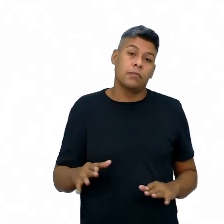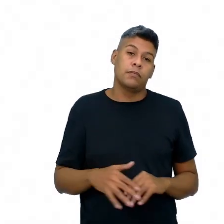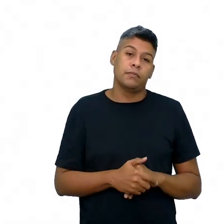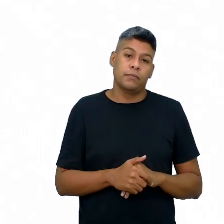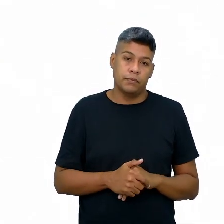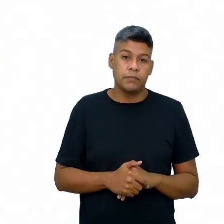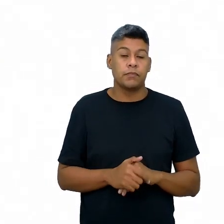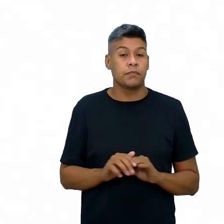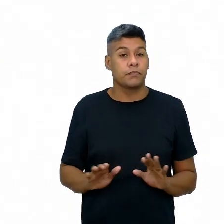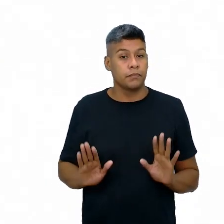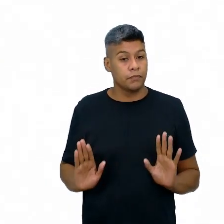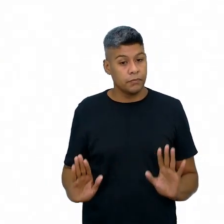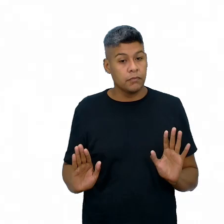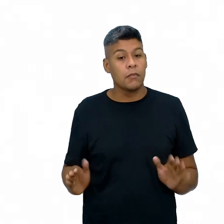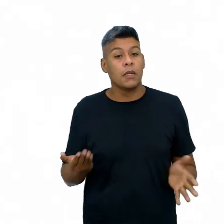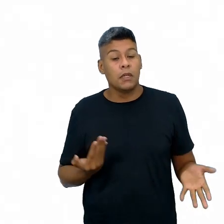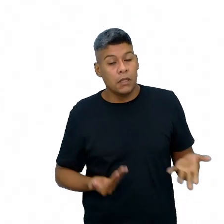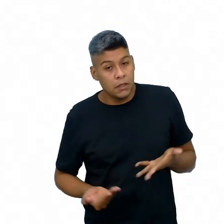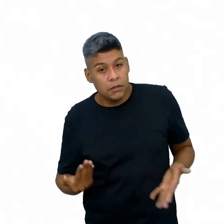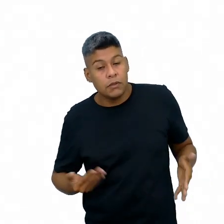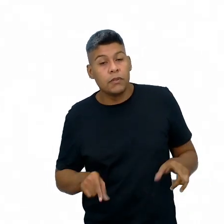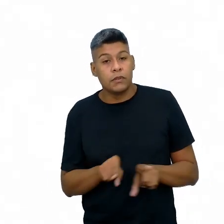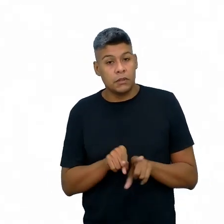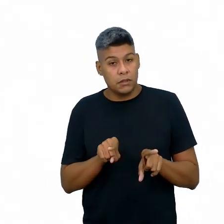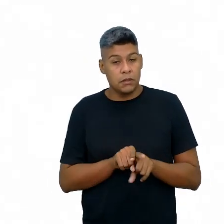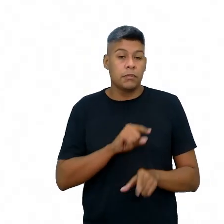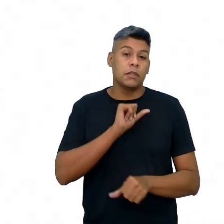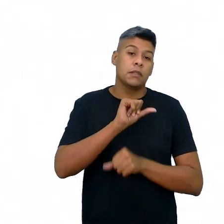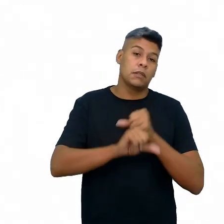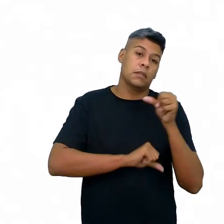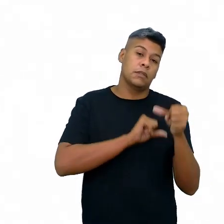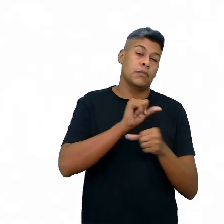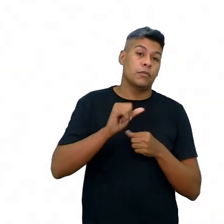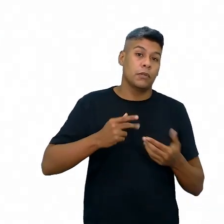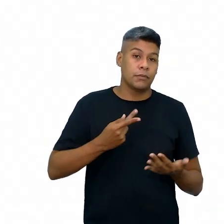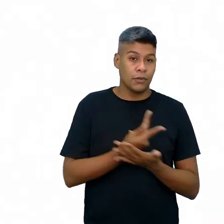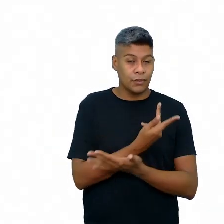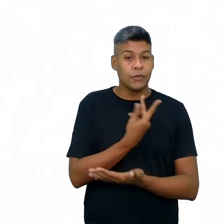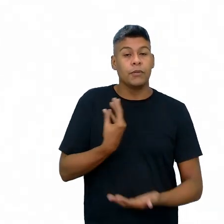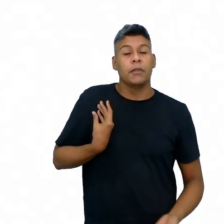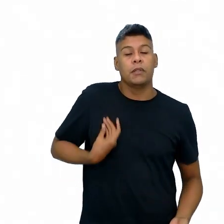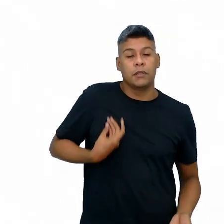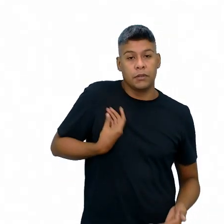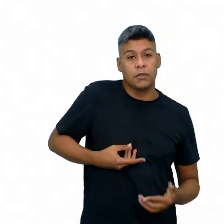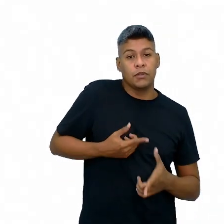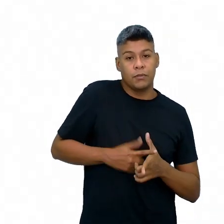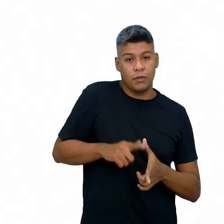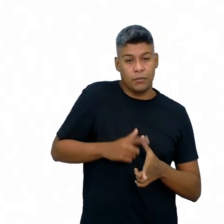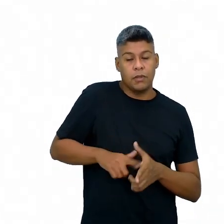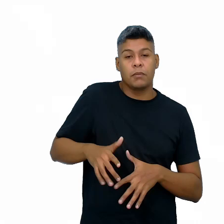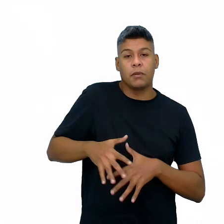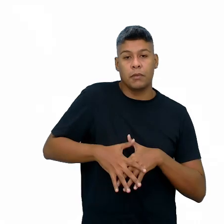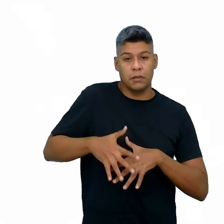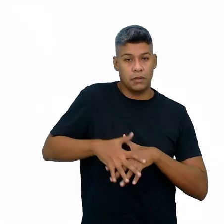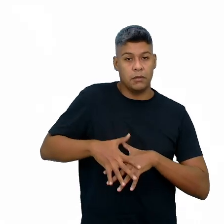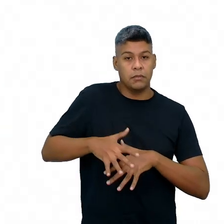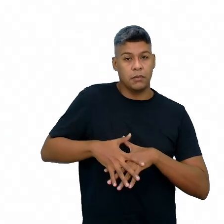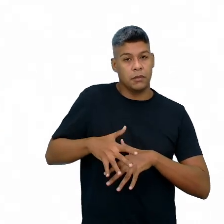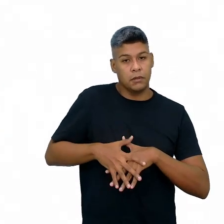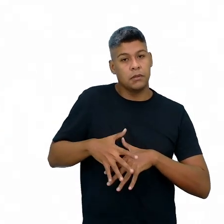tendências. Bom, envolve também a arte de transformar situações da realidade em problemas matemáticos,